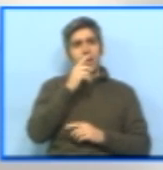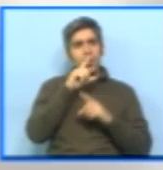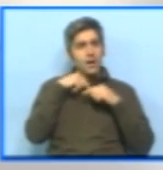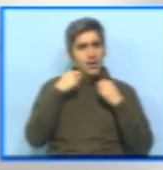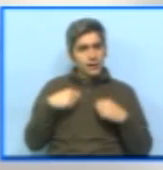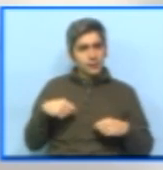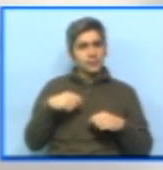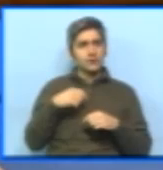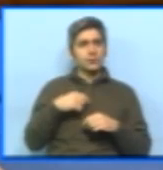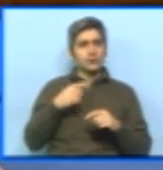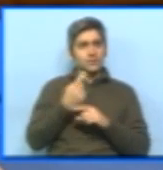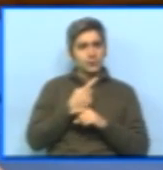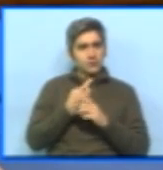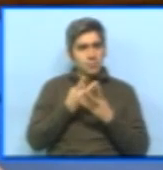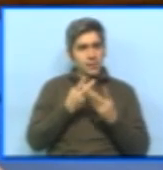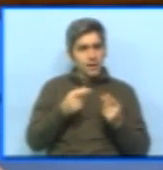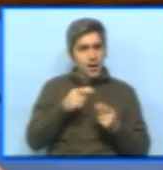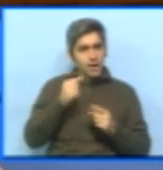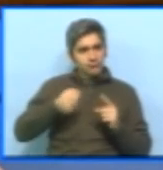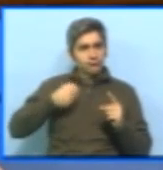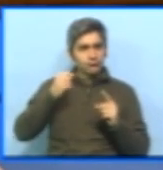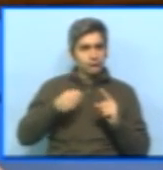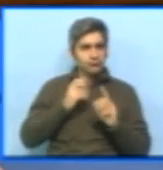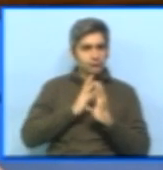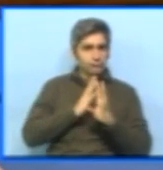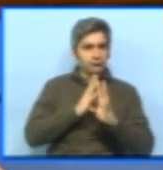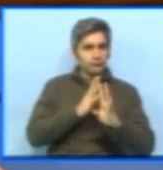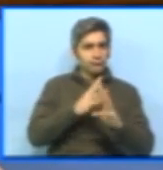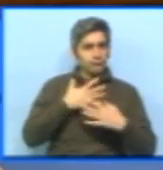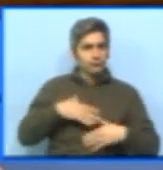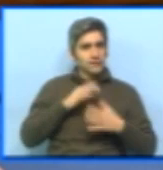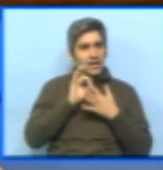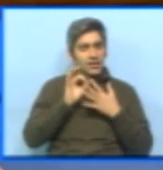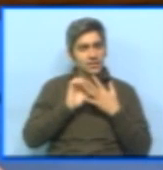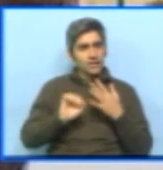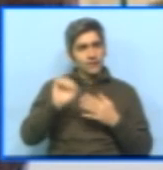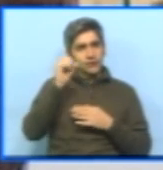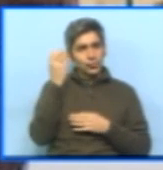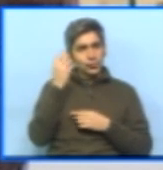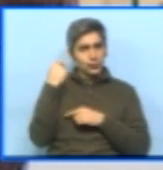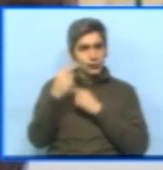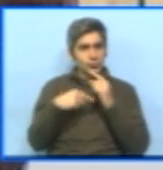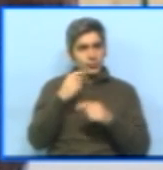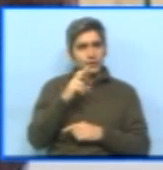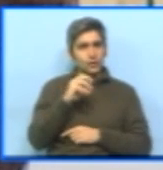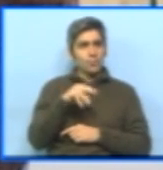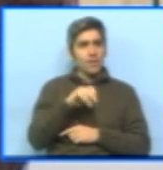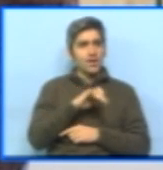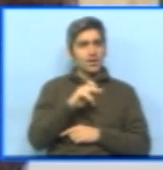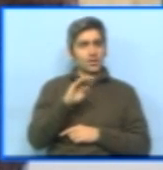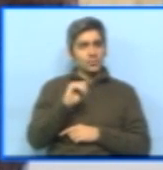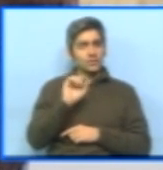com, enfim, toda estas características indumentária que faz parte dos Romeiros. Mas qual é